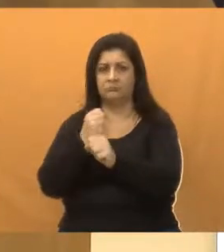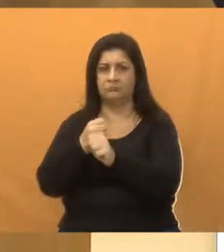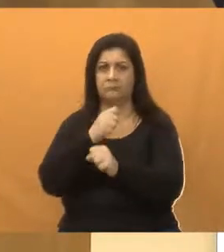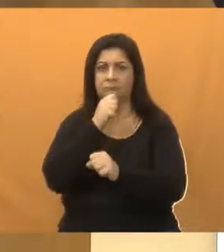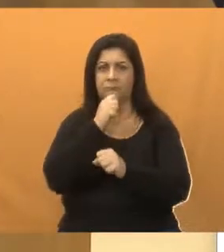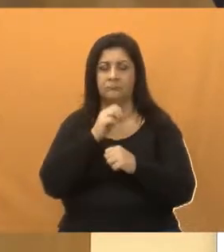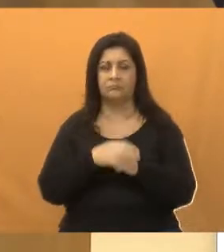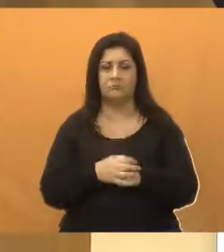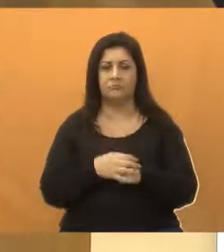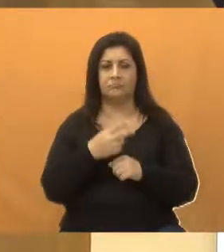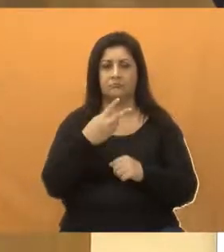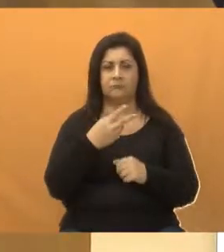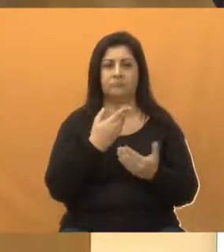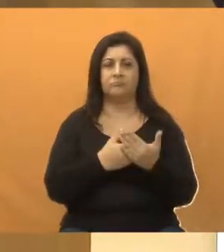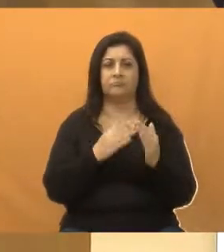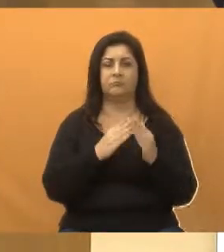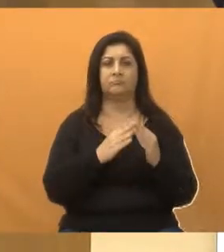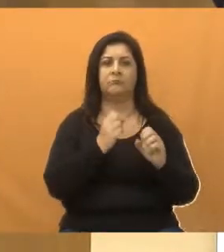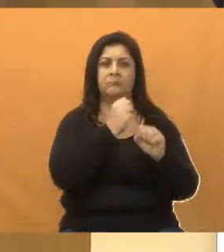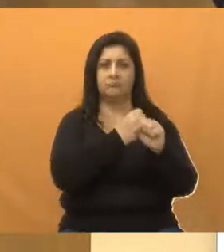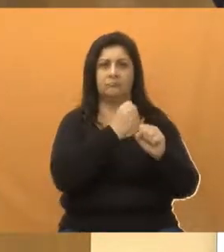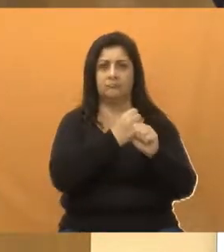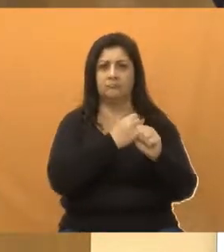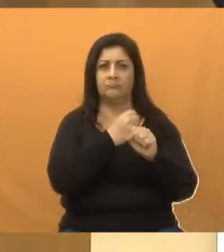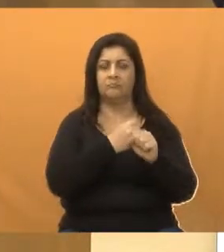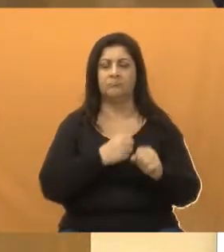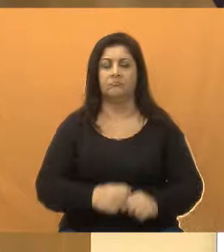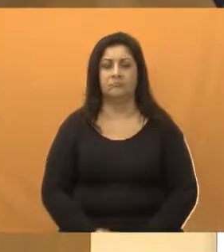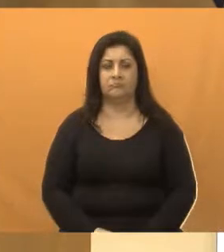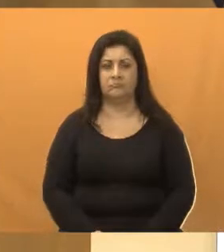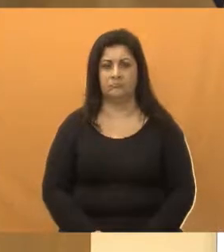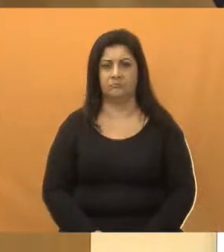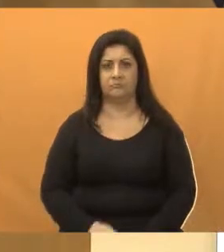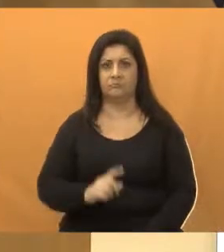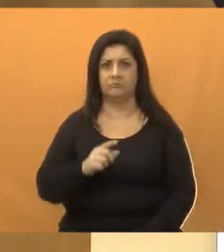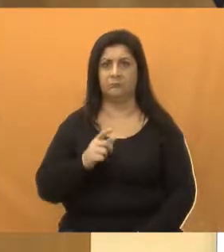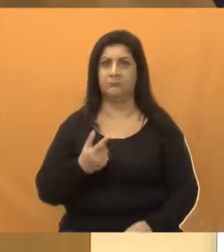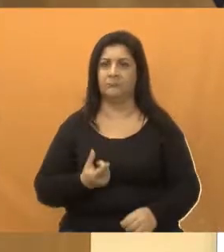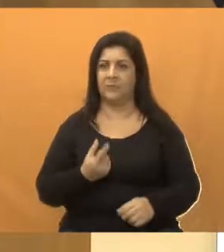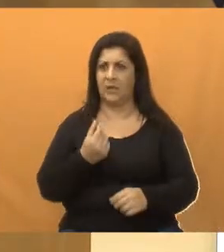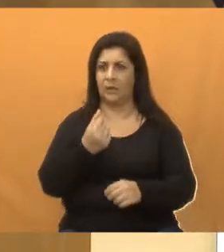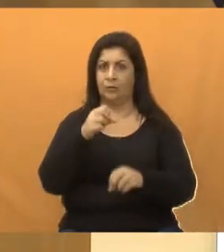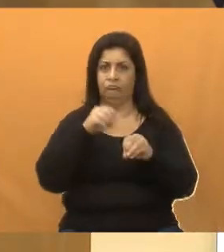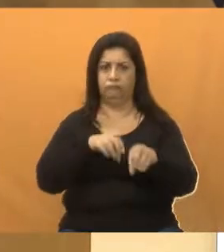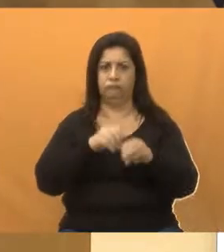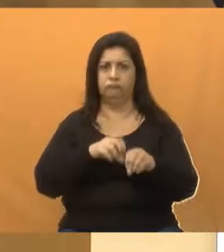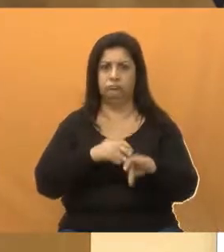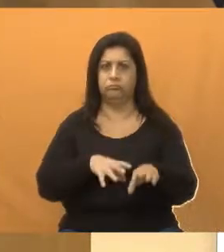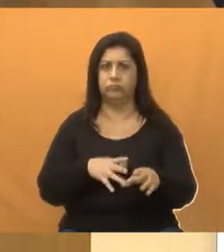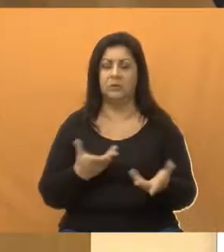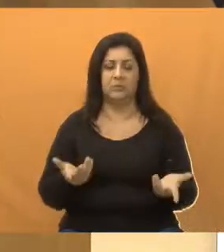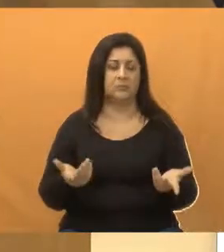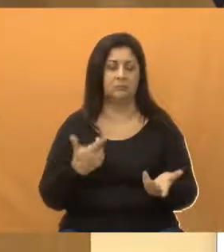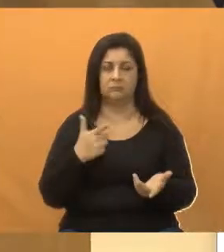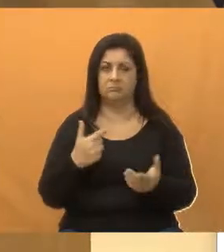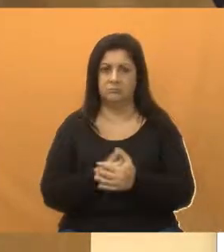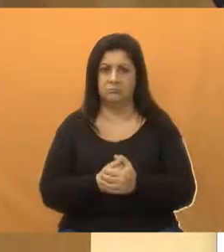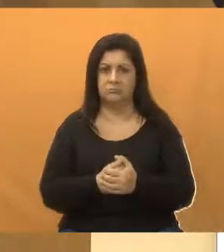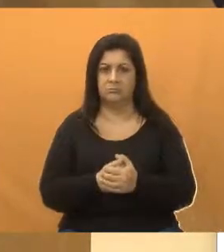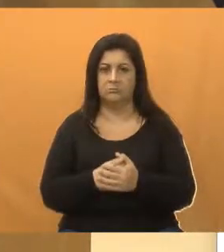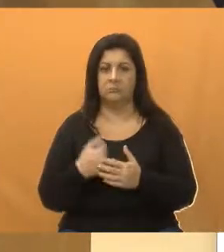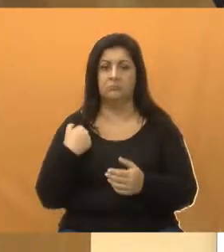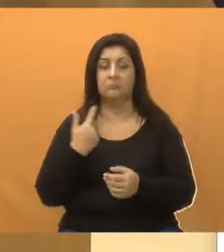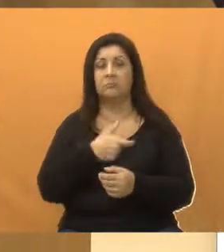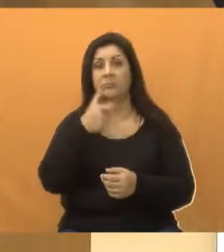e tem 2 escolas que estão sendo reformadas aí. Não tem grandes investimentos assim na educação. Haja vista aí os problemas que nós tivemos